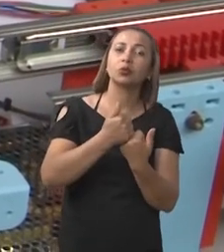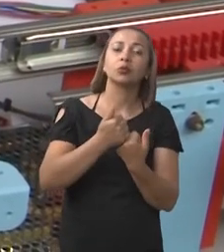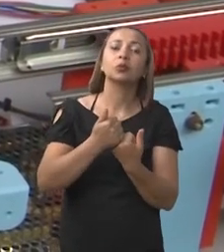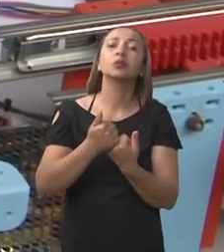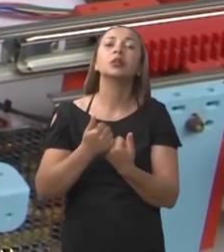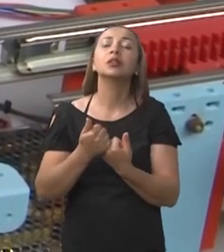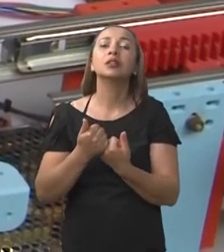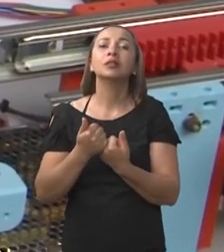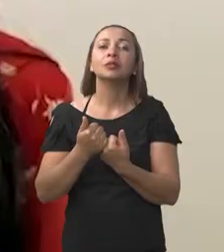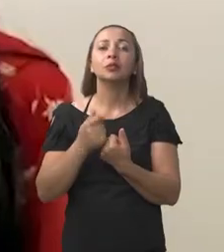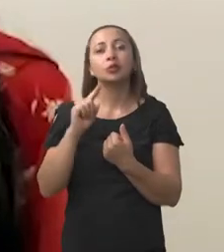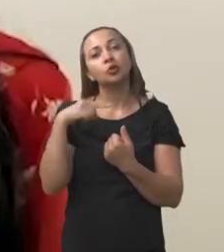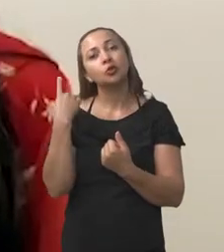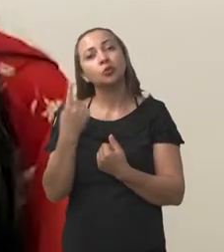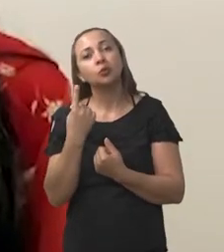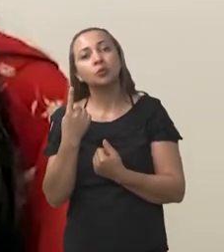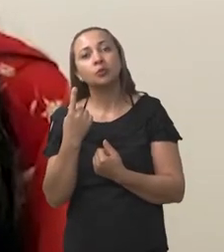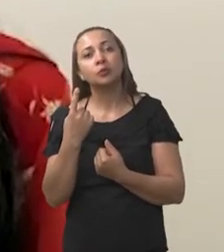substituição